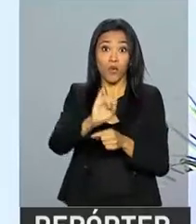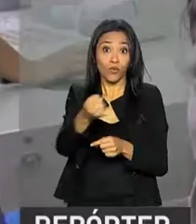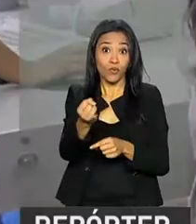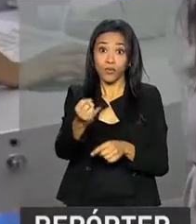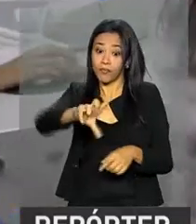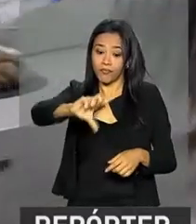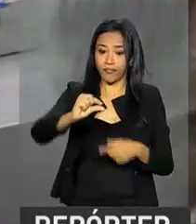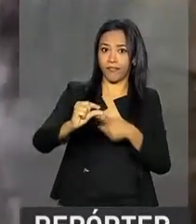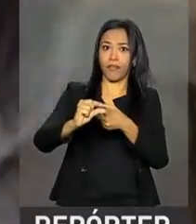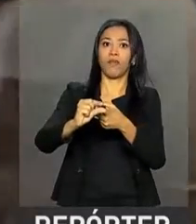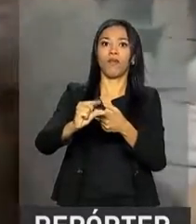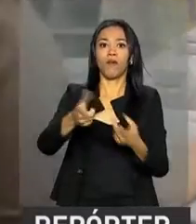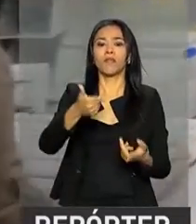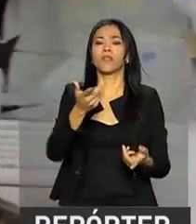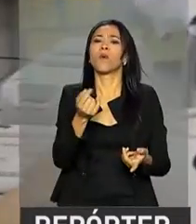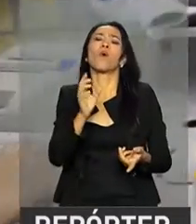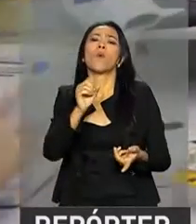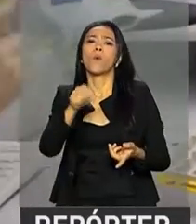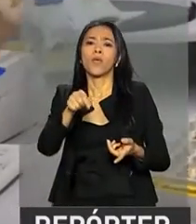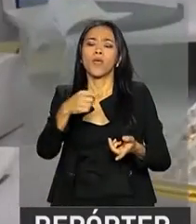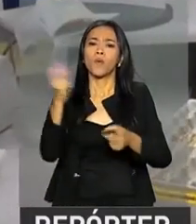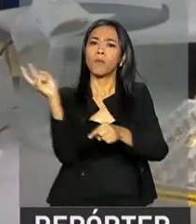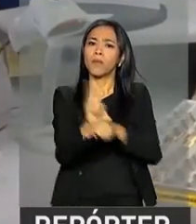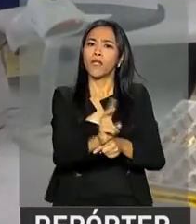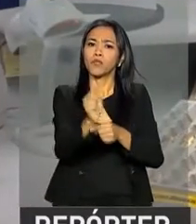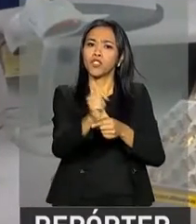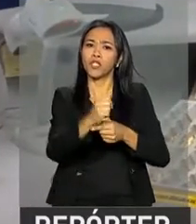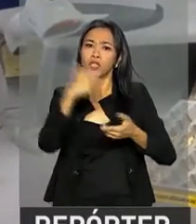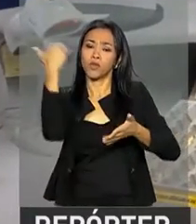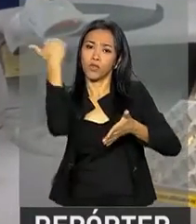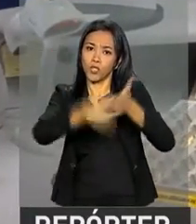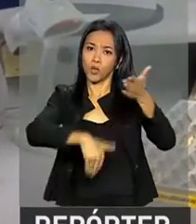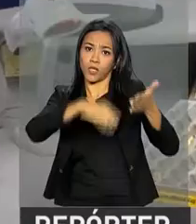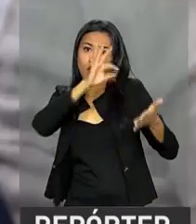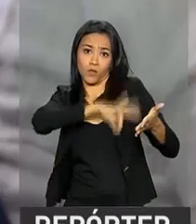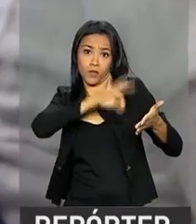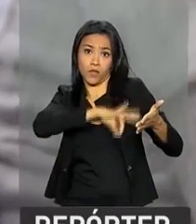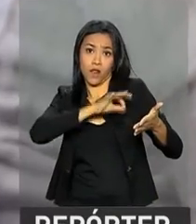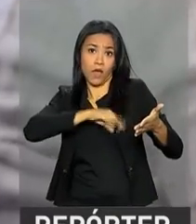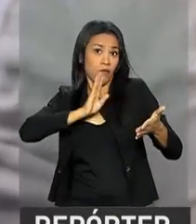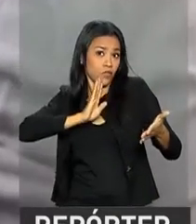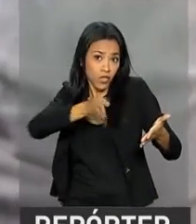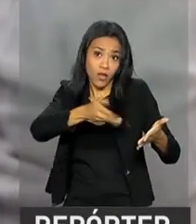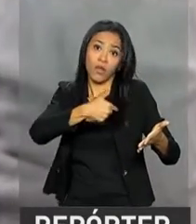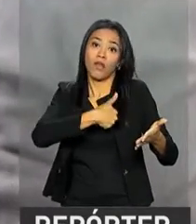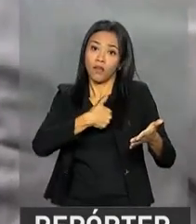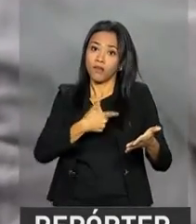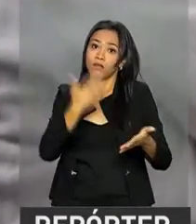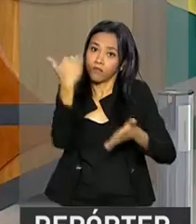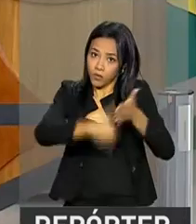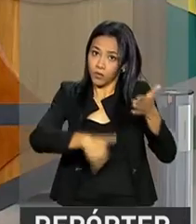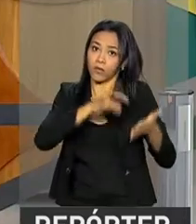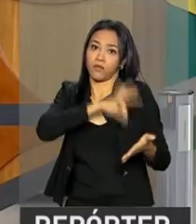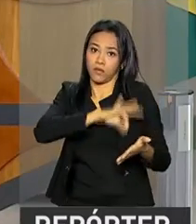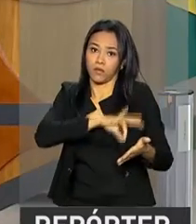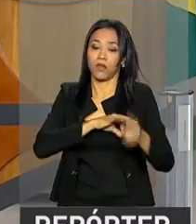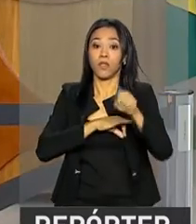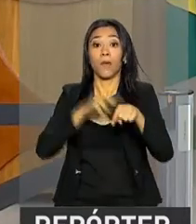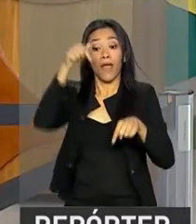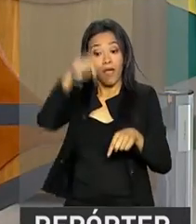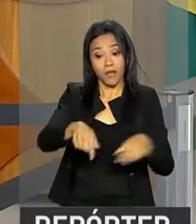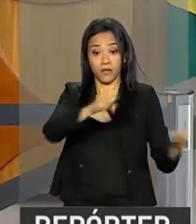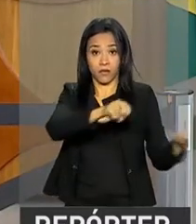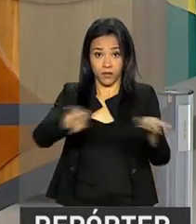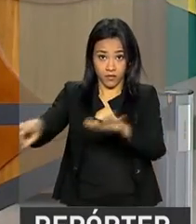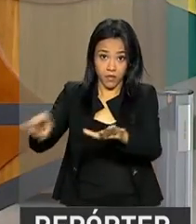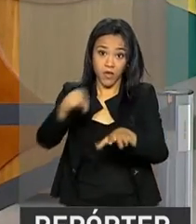tinha no consignado a prestações descontadas diretamente na folha de pagamento ou de benefício e nesta semana